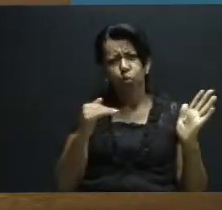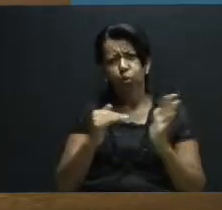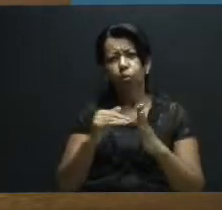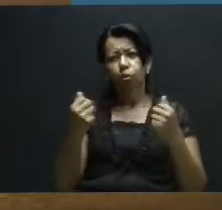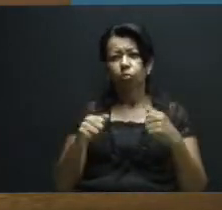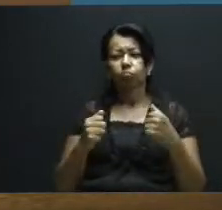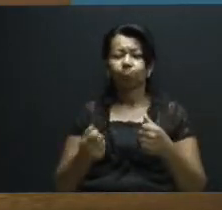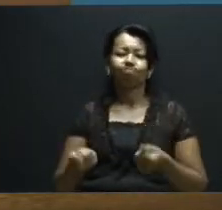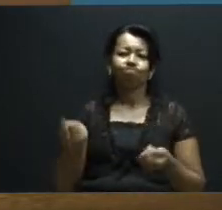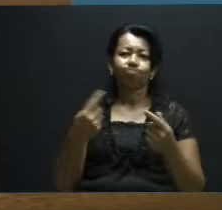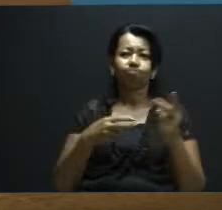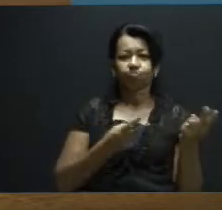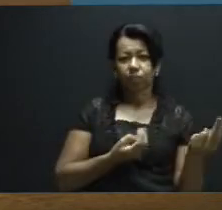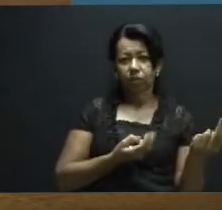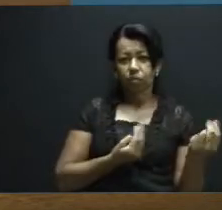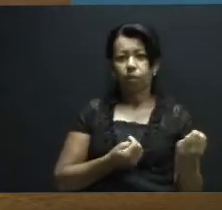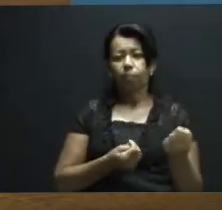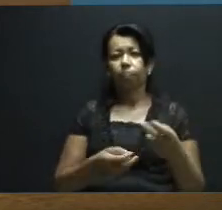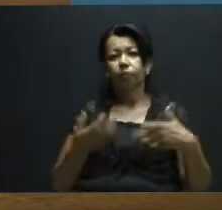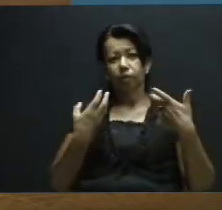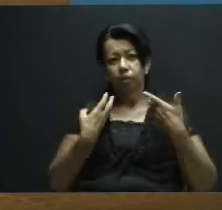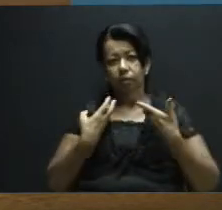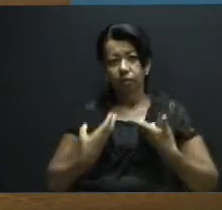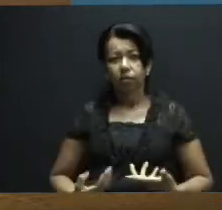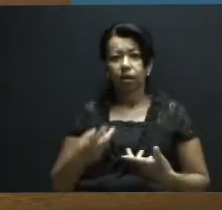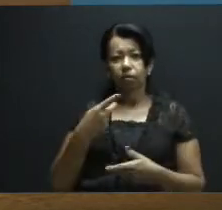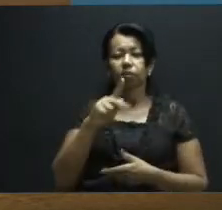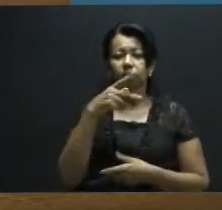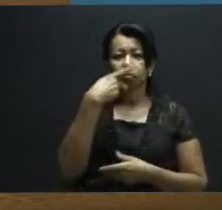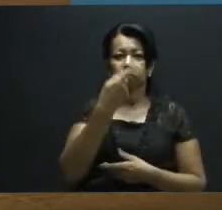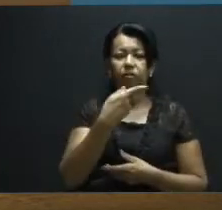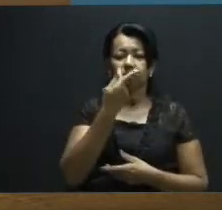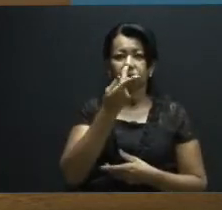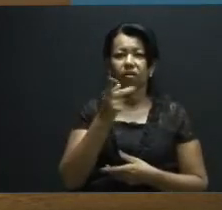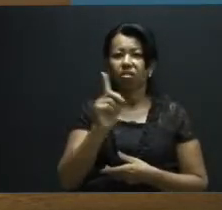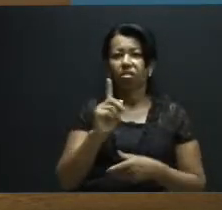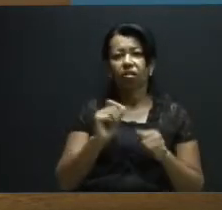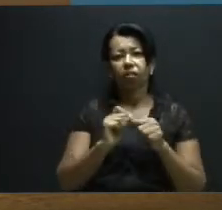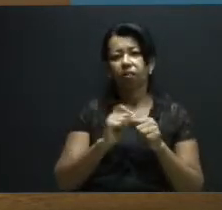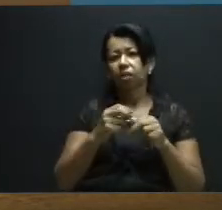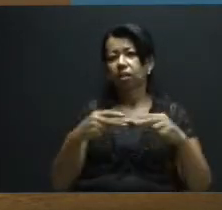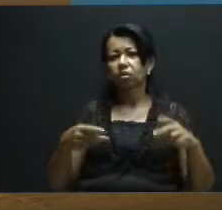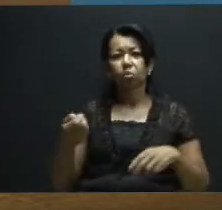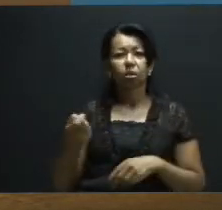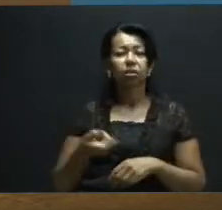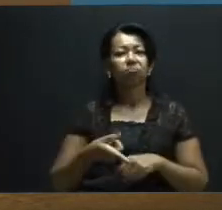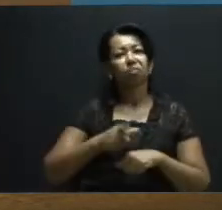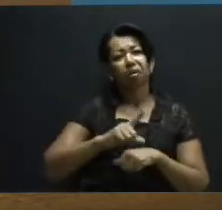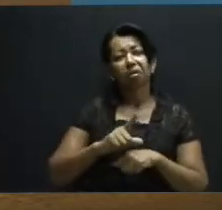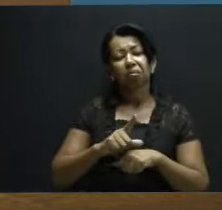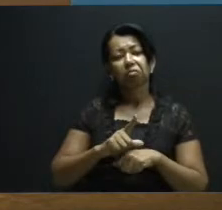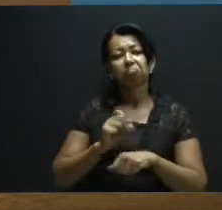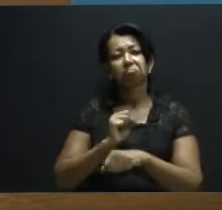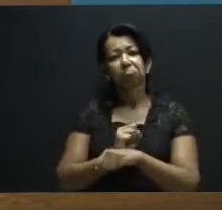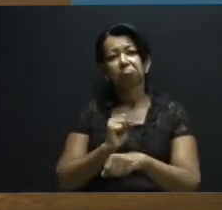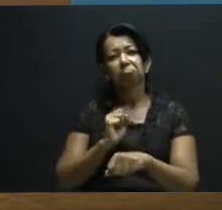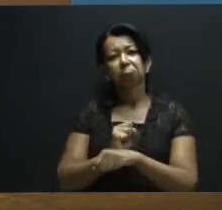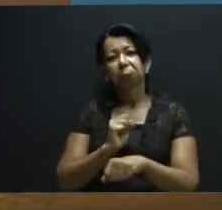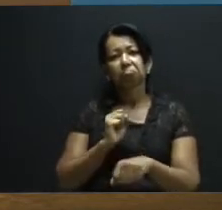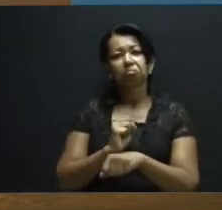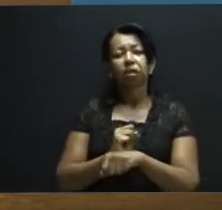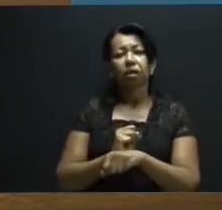aqui estamos cansados da vossa excelência não fazer as coisas antes deixa as pessoas sofrerem